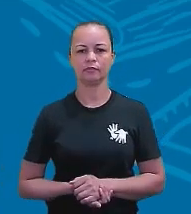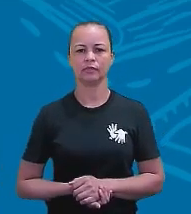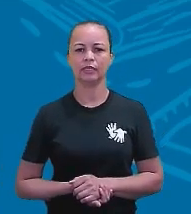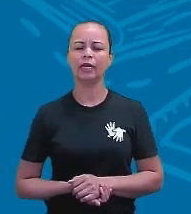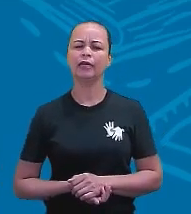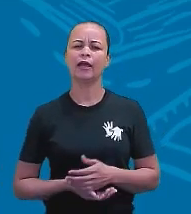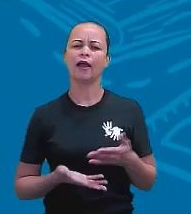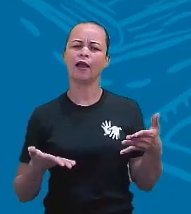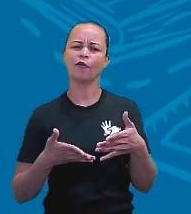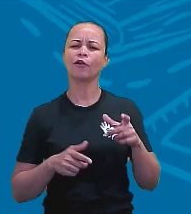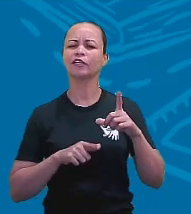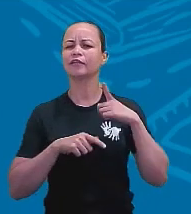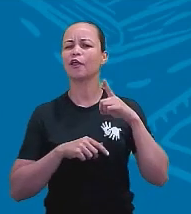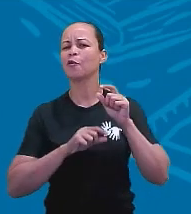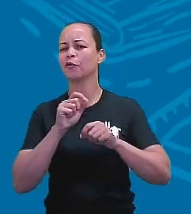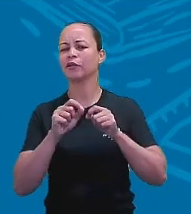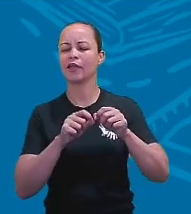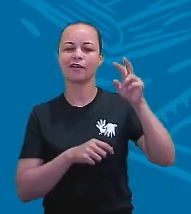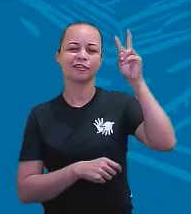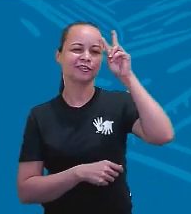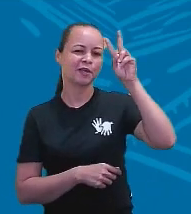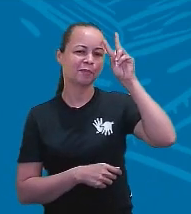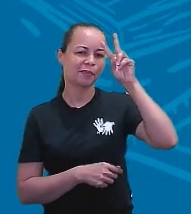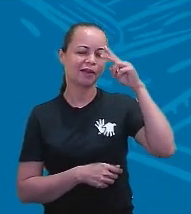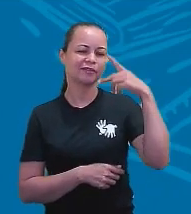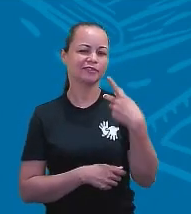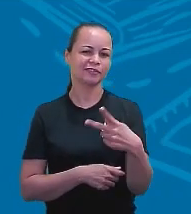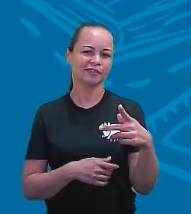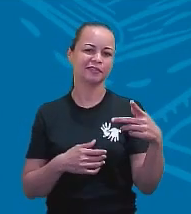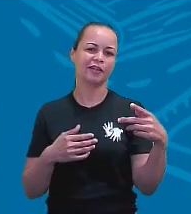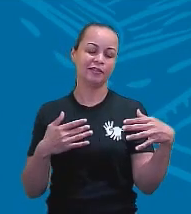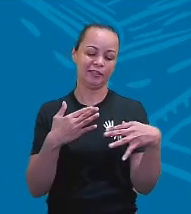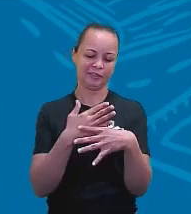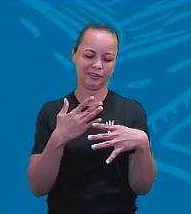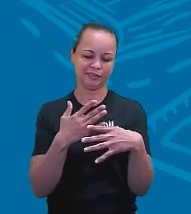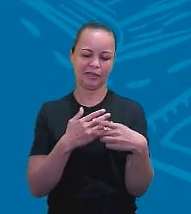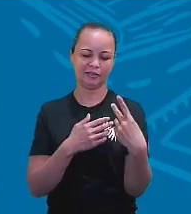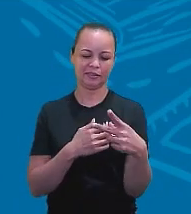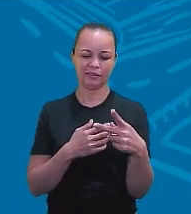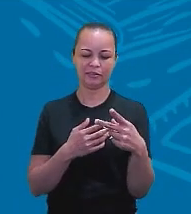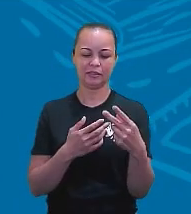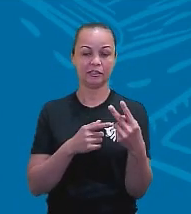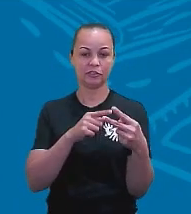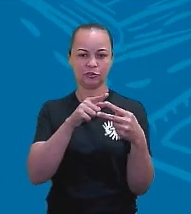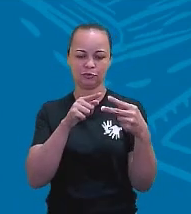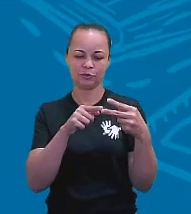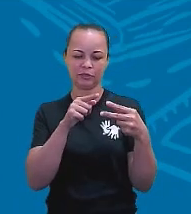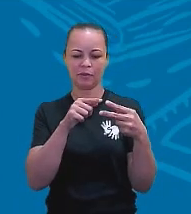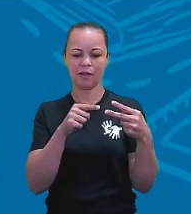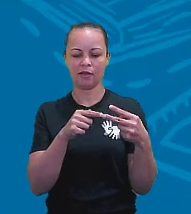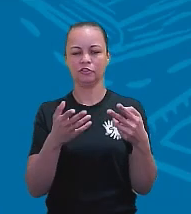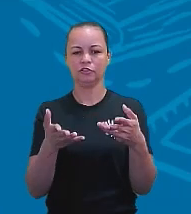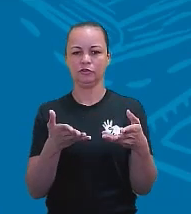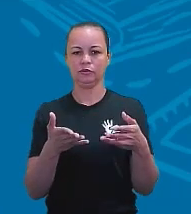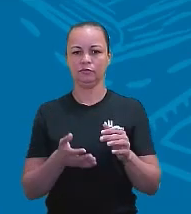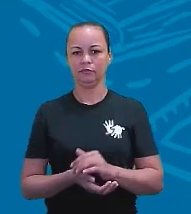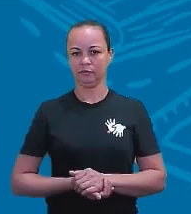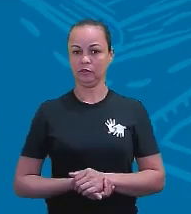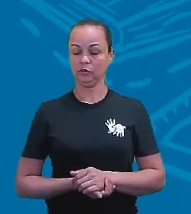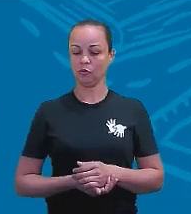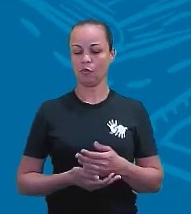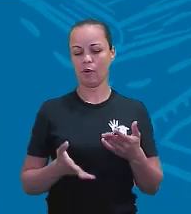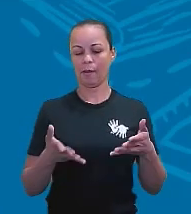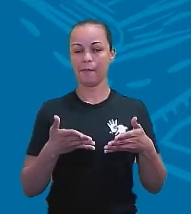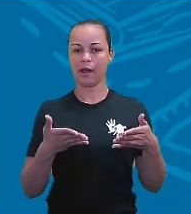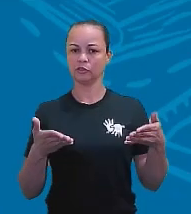essas lembranças que a gente tem em nossa cidade e é exatamente esse ponto aqui dessas duas imagens, uma que a gente está mais atual